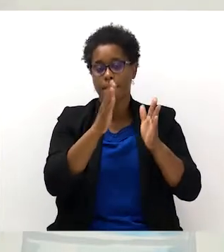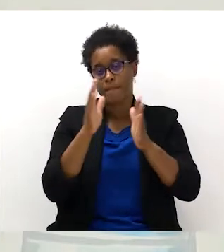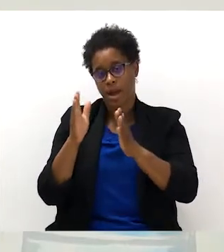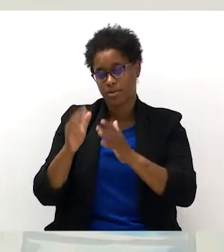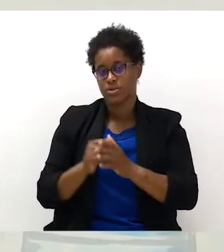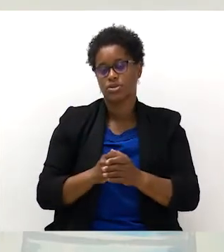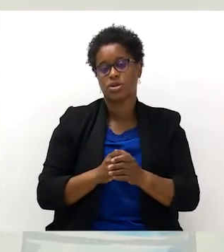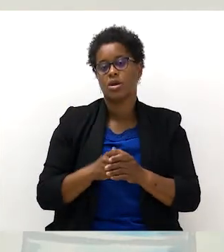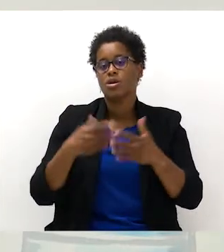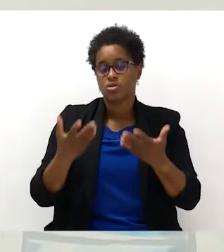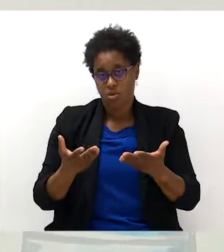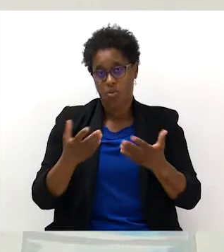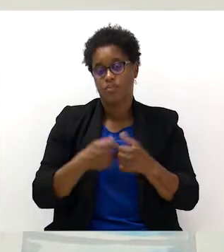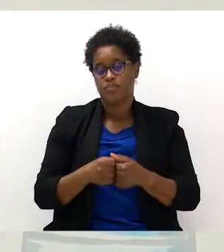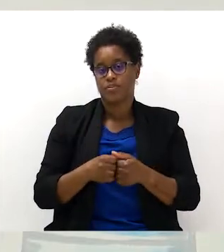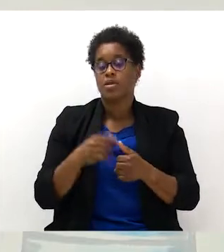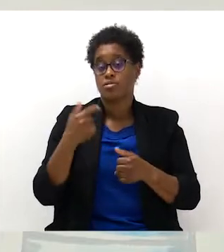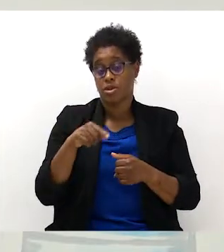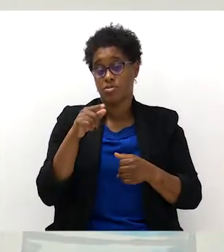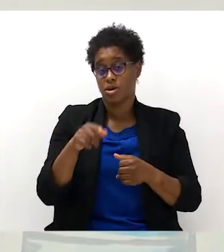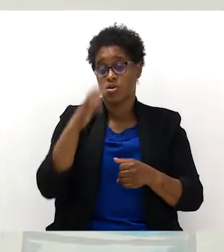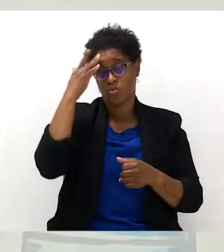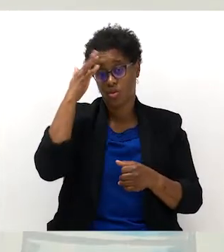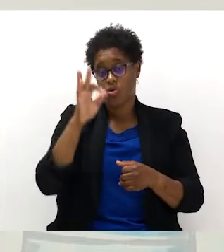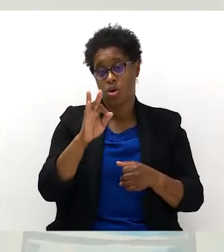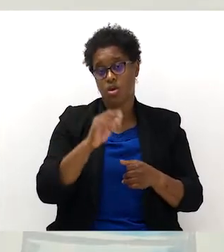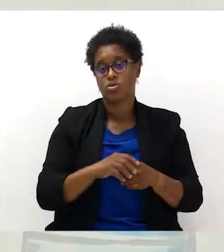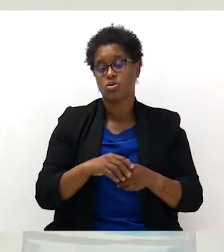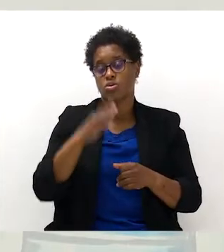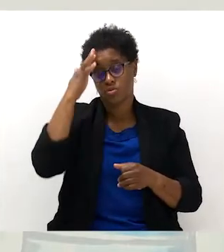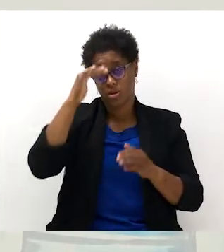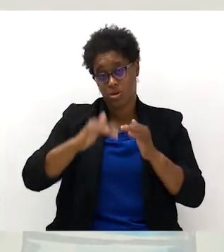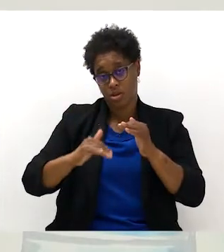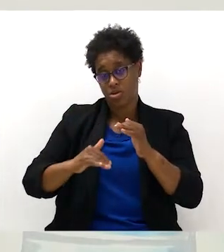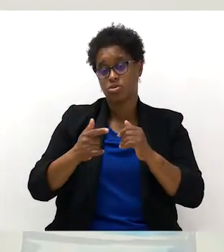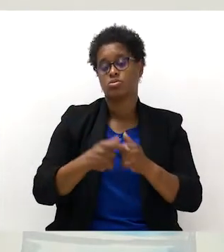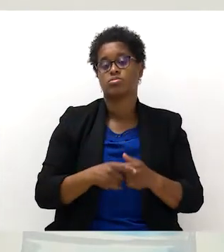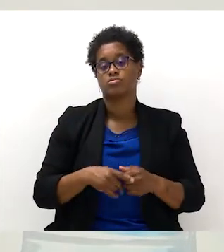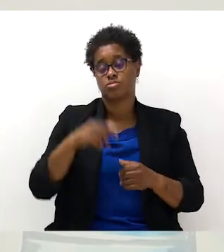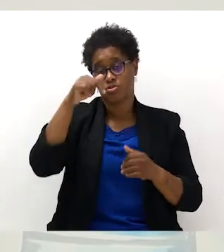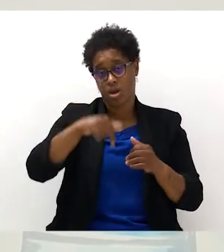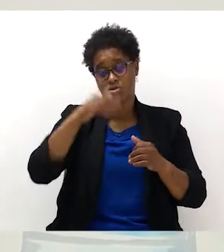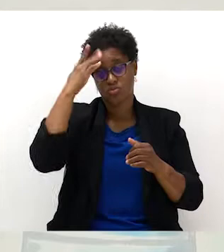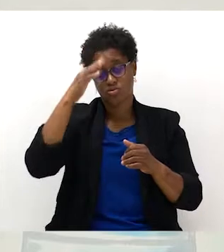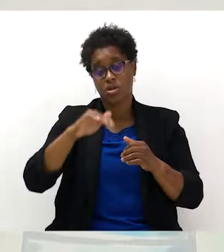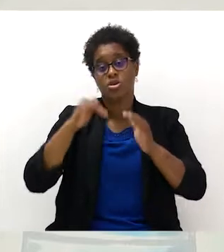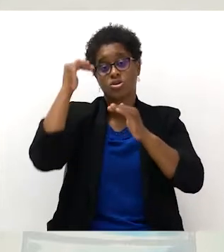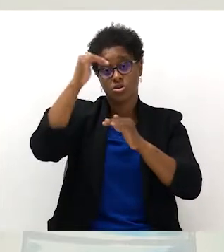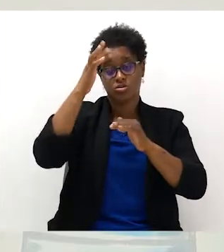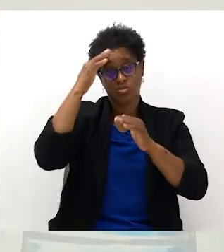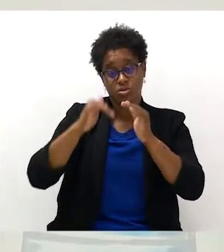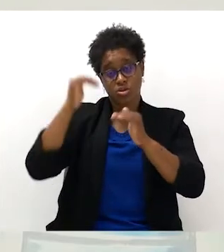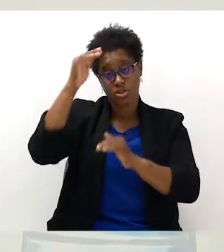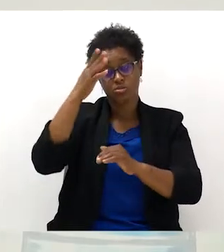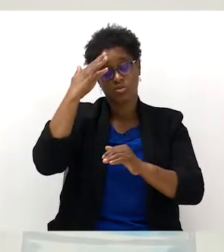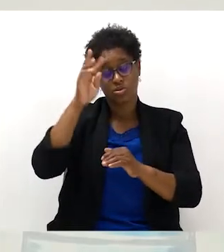partes. E, por isso, temos aqui o número 4 no denominador, lá embaixo. E em cima temos o número